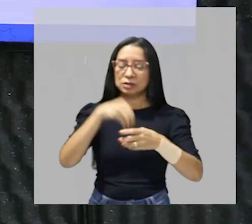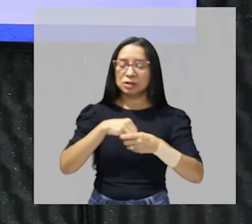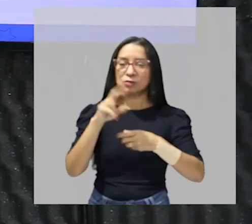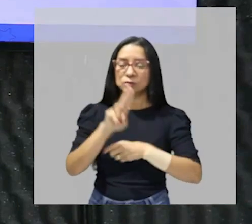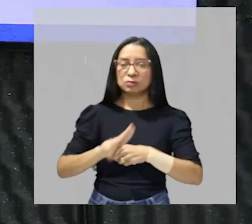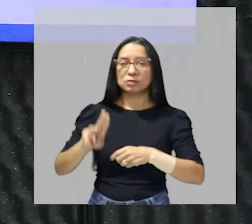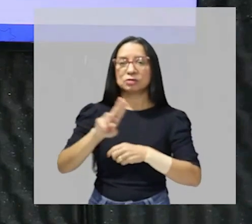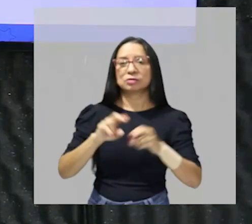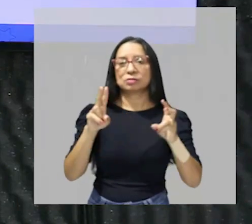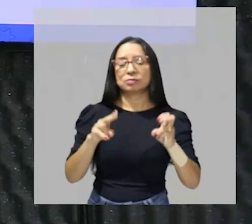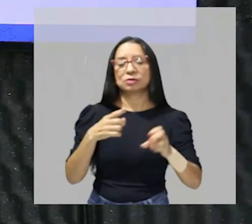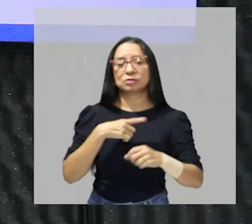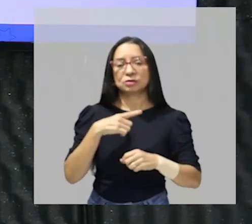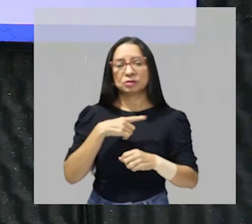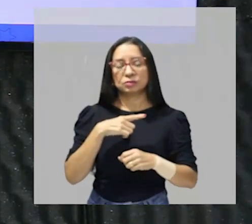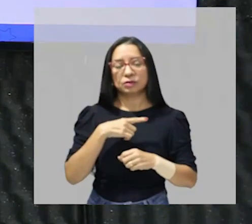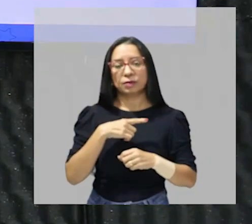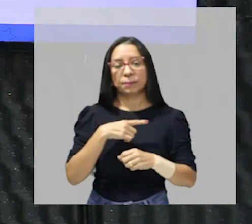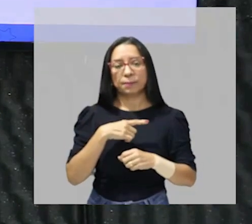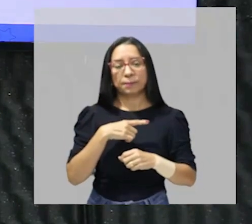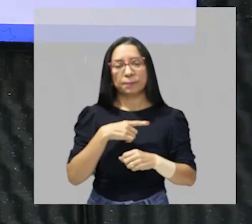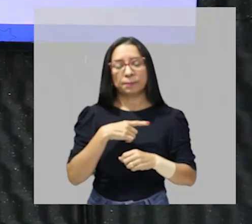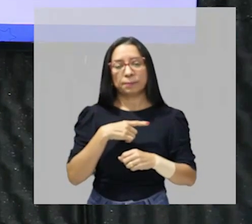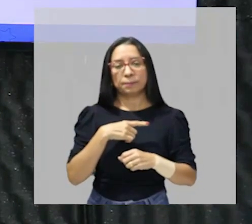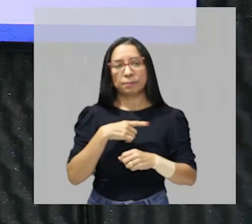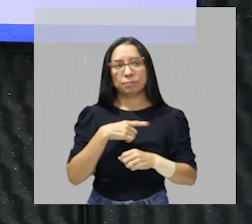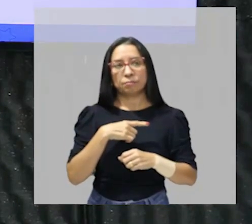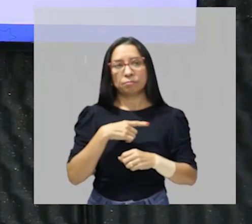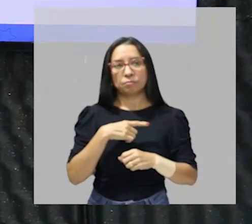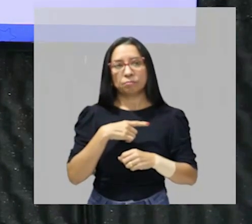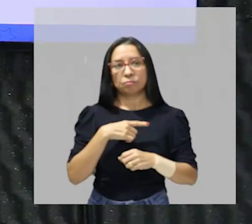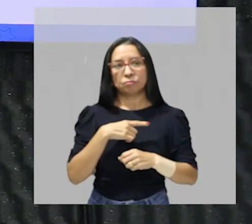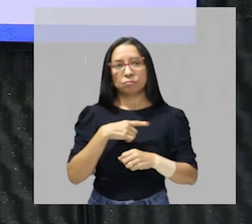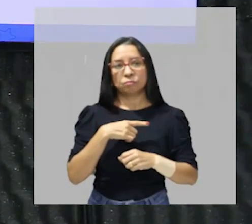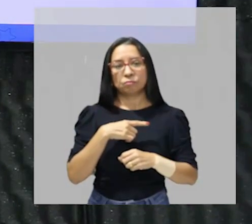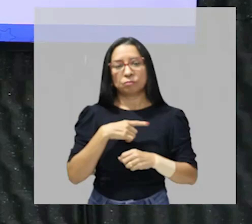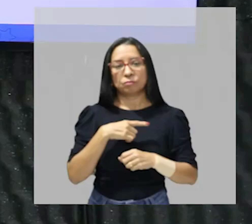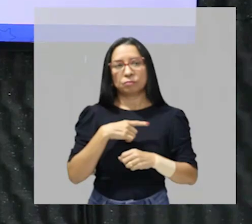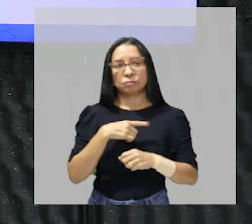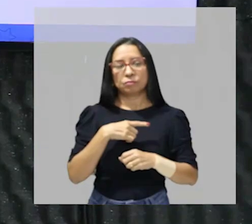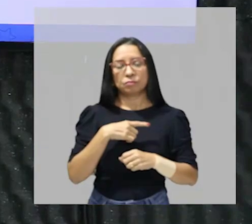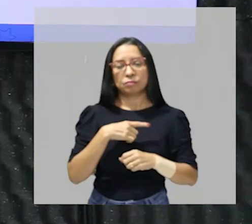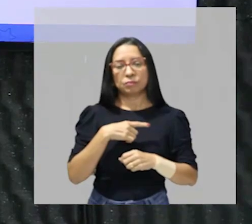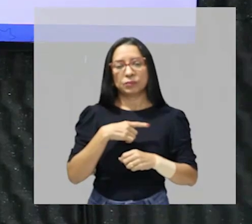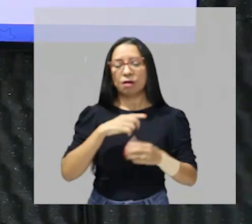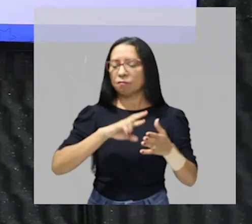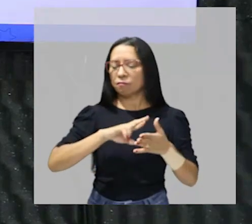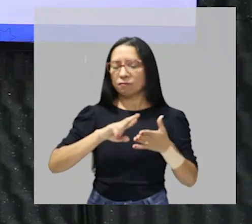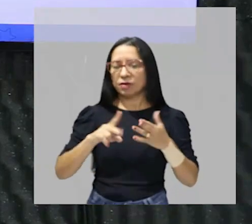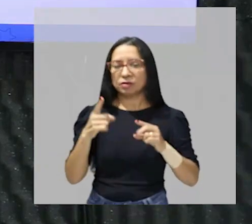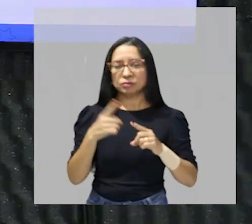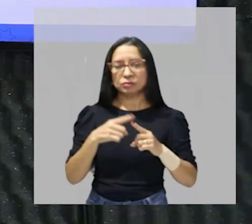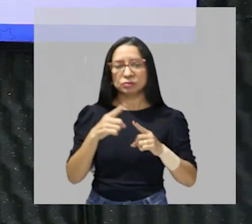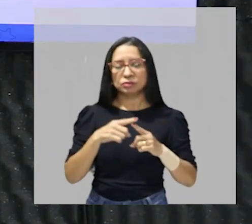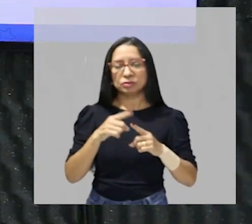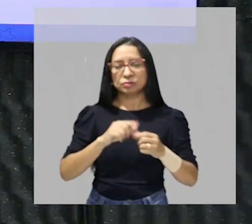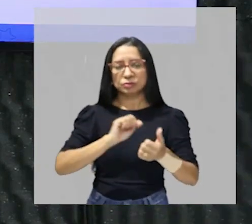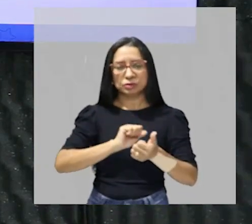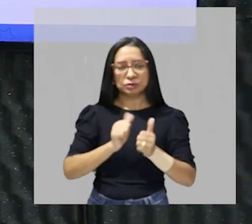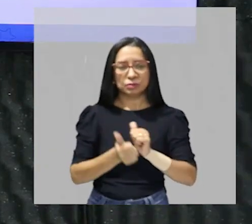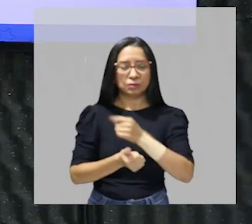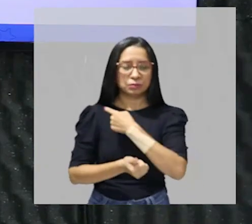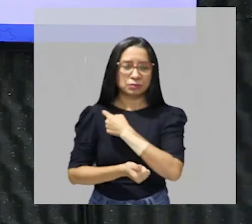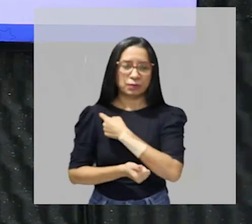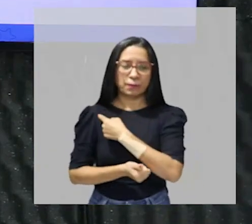eu disse que existe vários tipos de esporte. Marca,